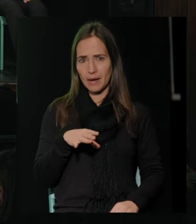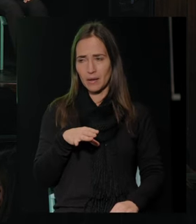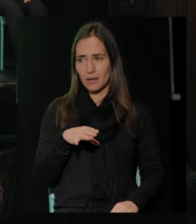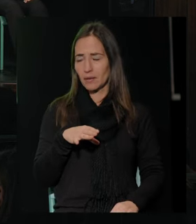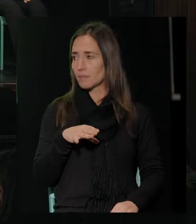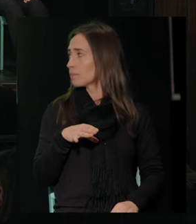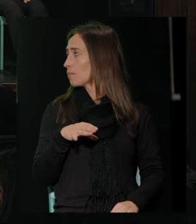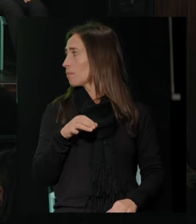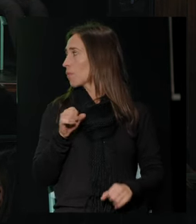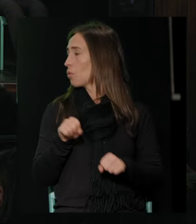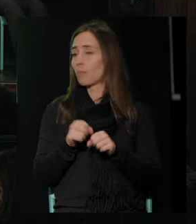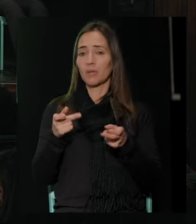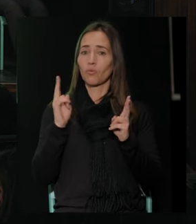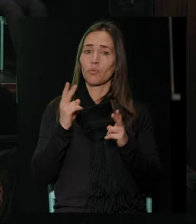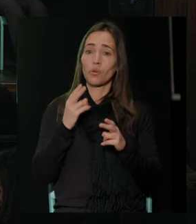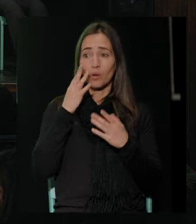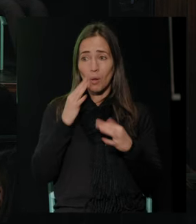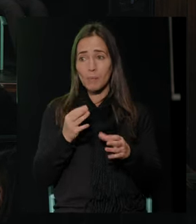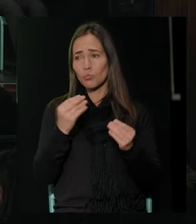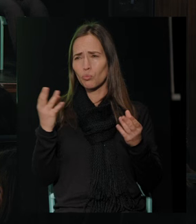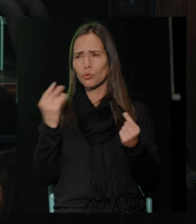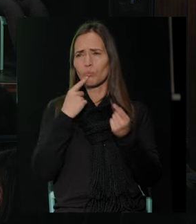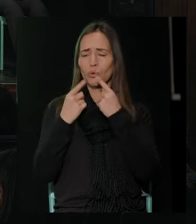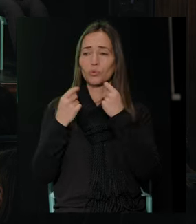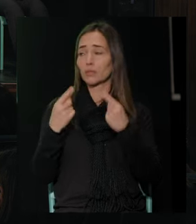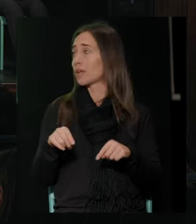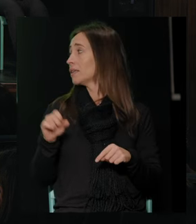No livro costuma haver muita pergunta.